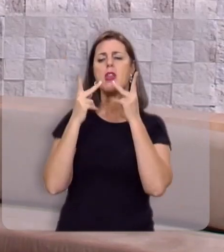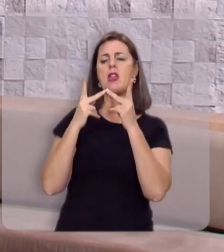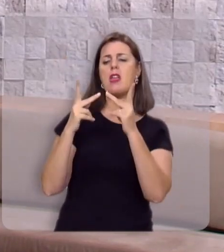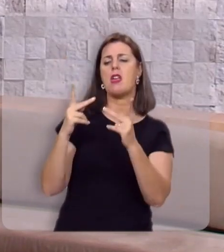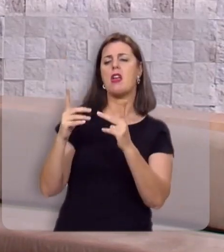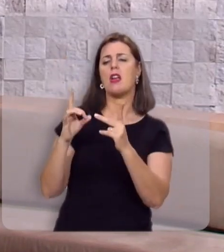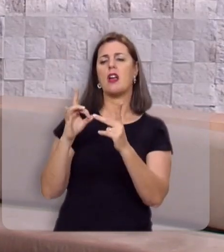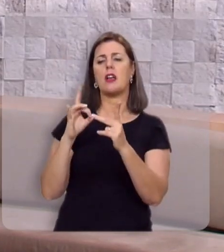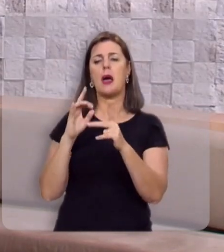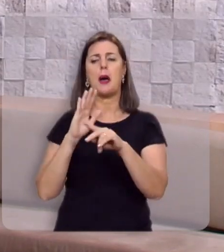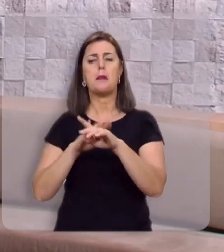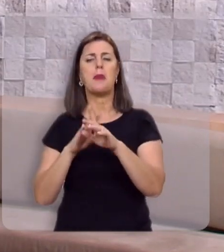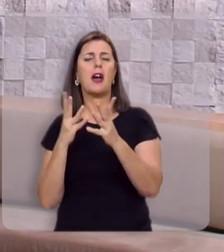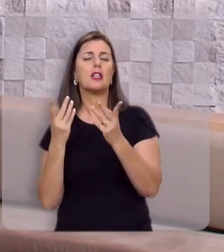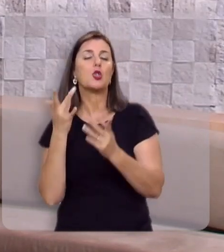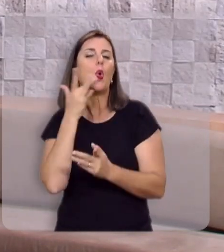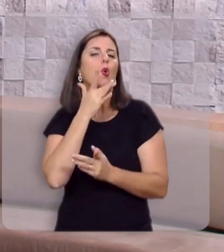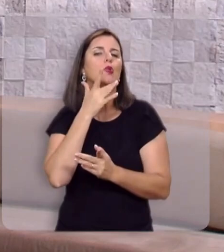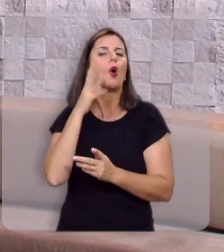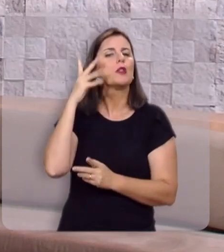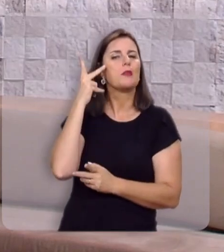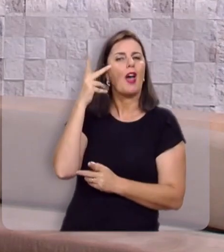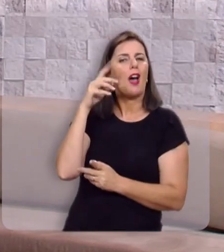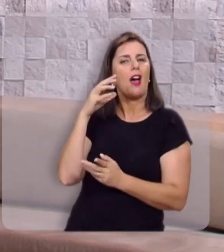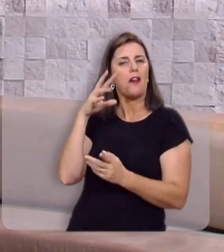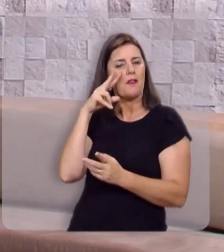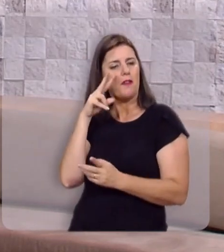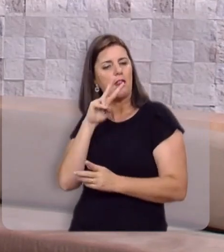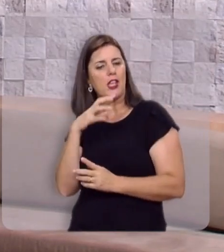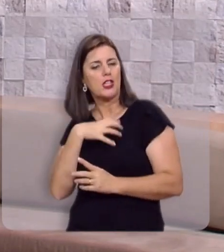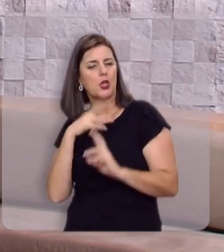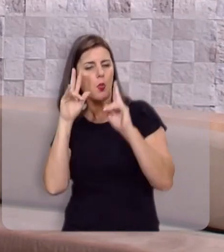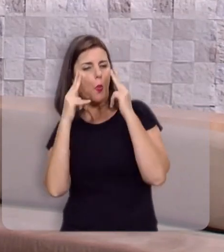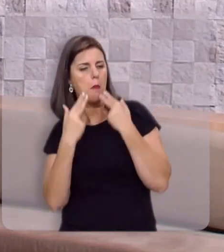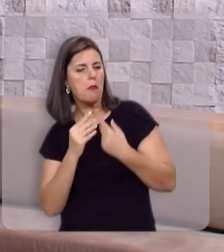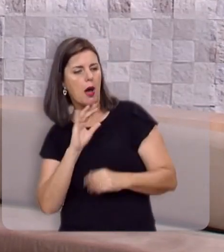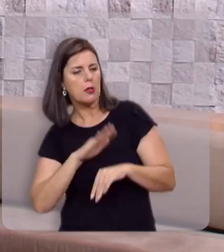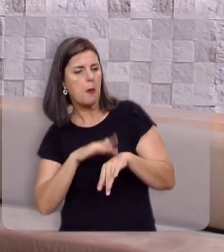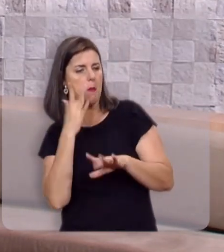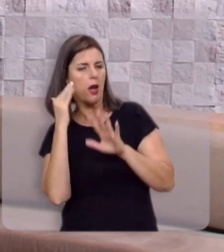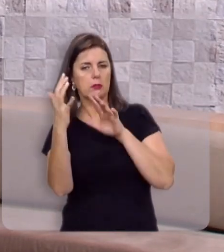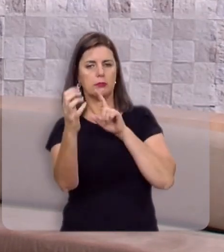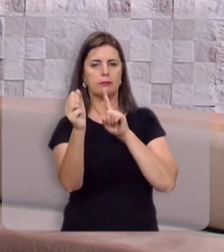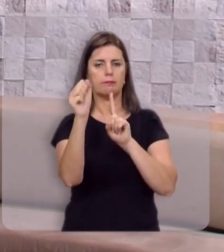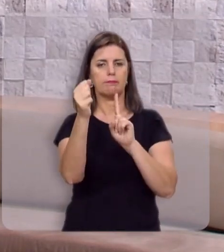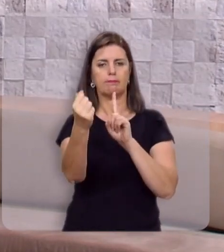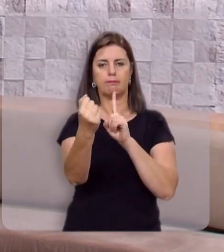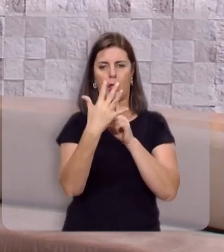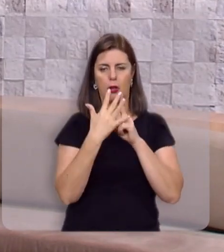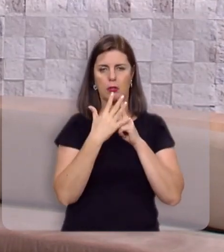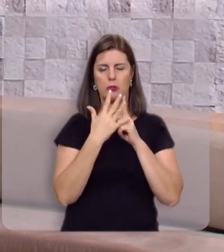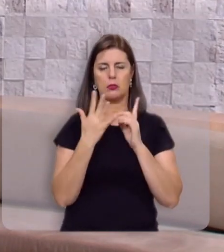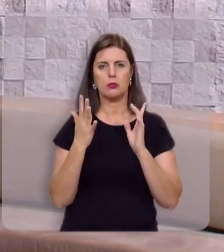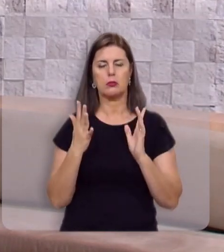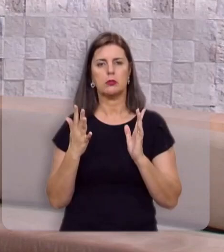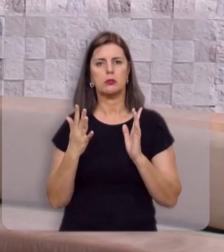uma mensagem mais palatável, humanista, para atrair as